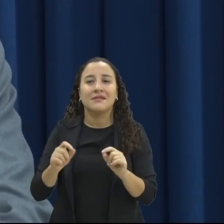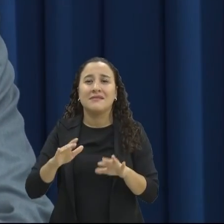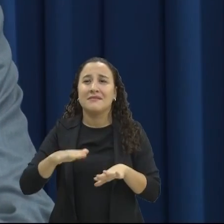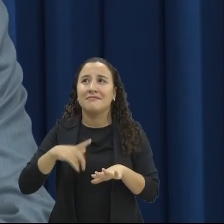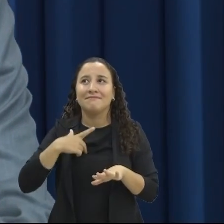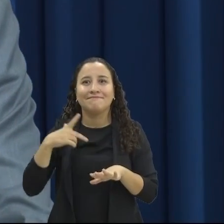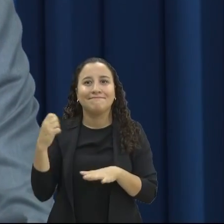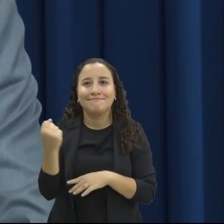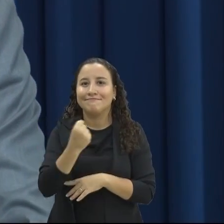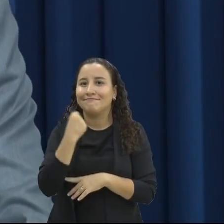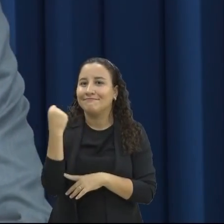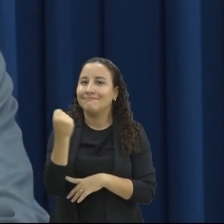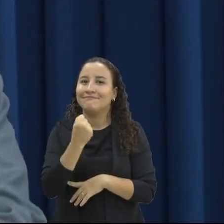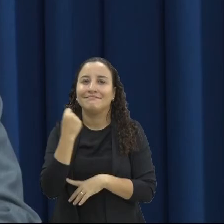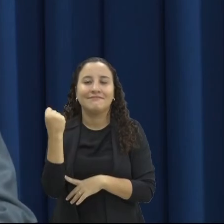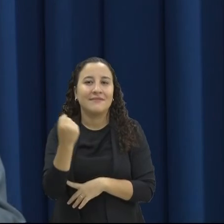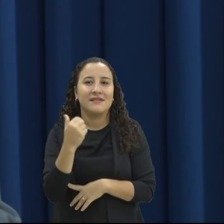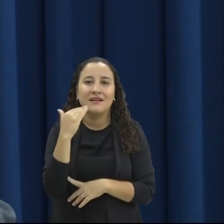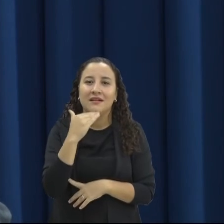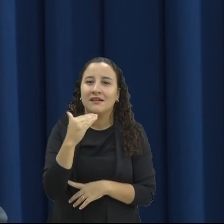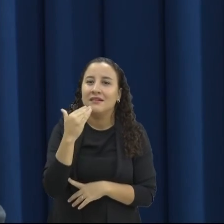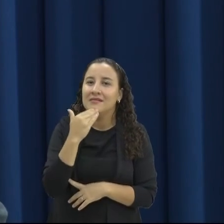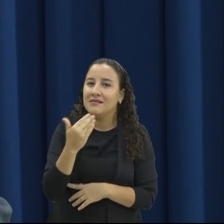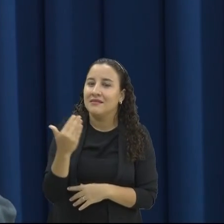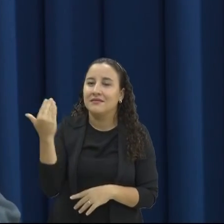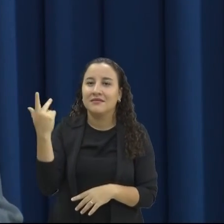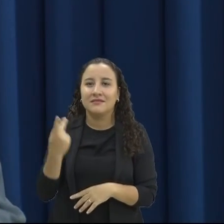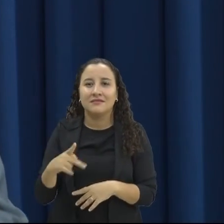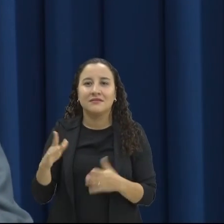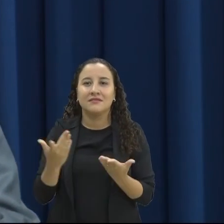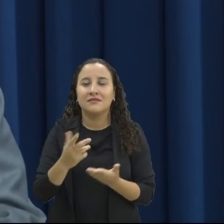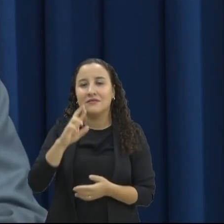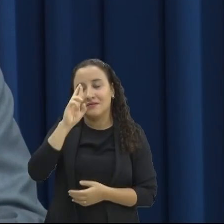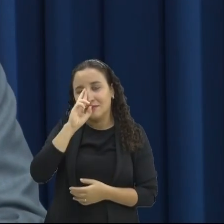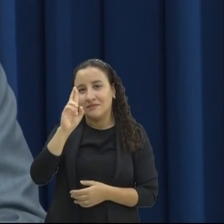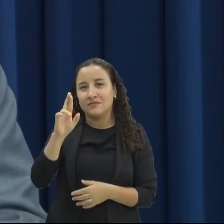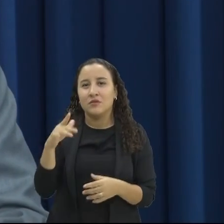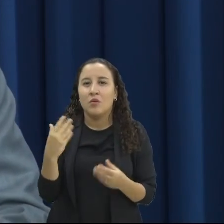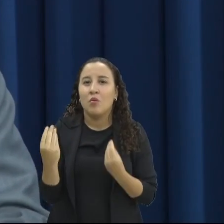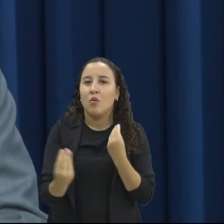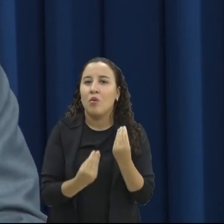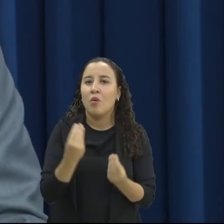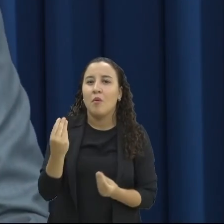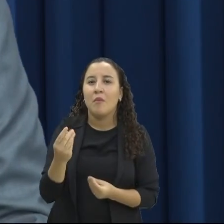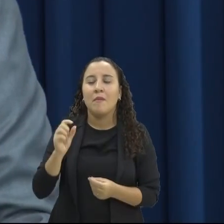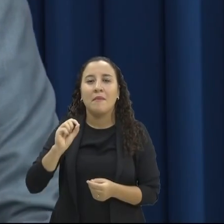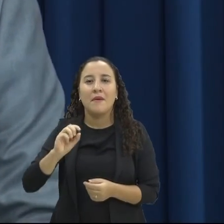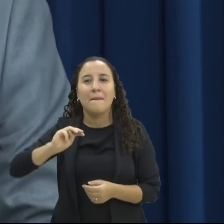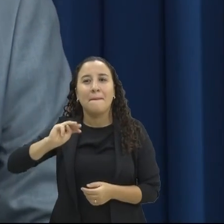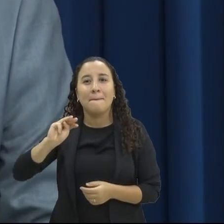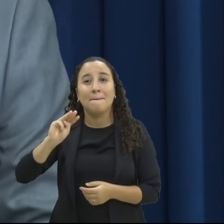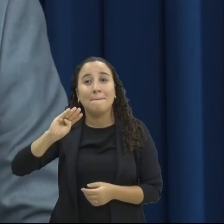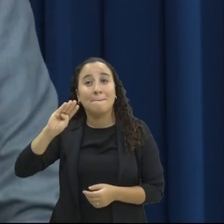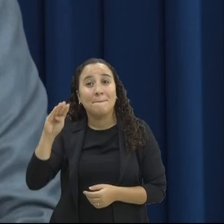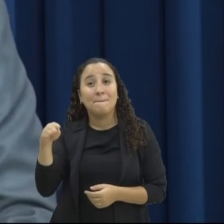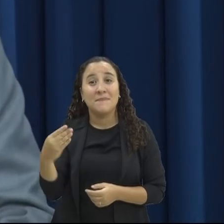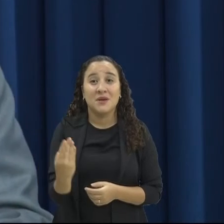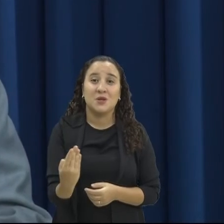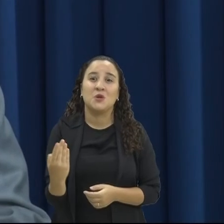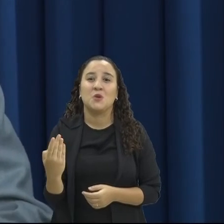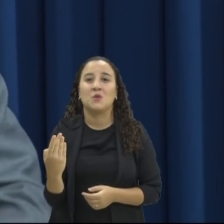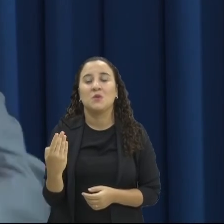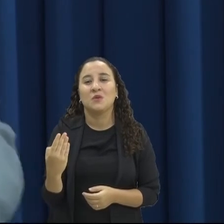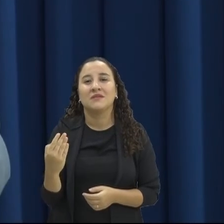maiores erros dessa gestão. Eu não consigo compreender como é que você recebe meio bilhão de reais e consegue piorar